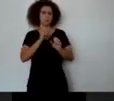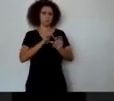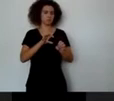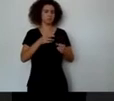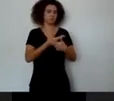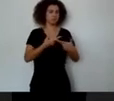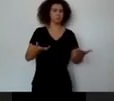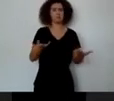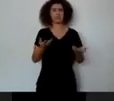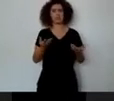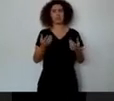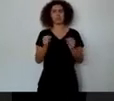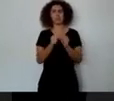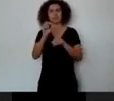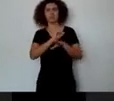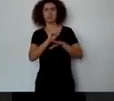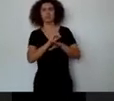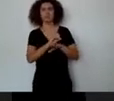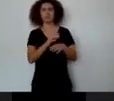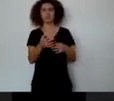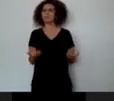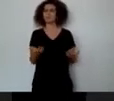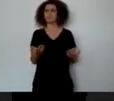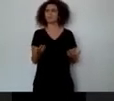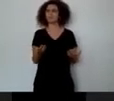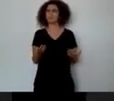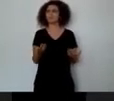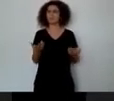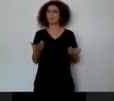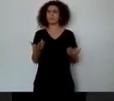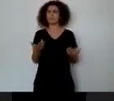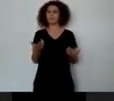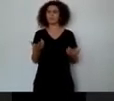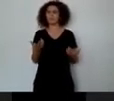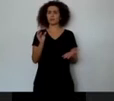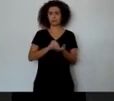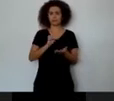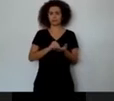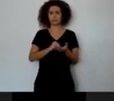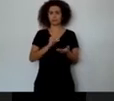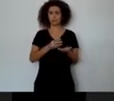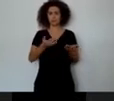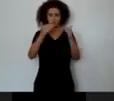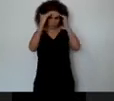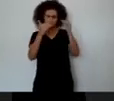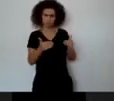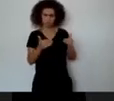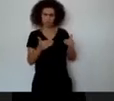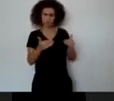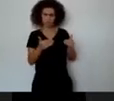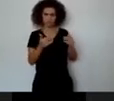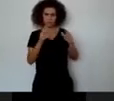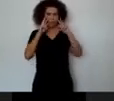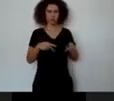dos oficineiros, não merece o reconhecimento? E tem um ponto que é importante, que visto